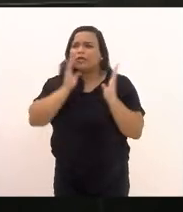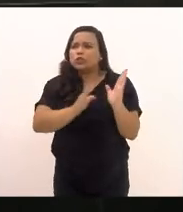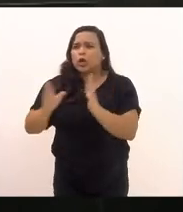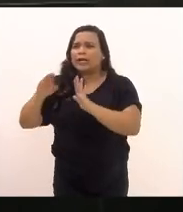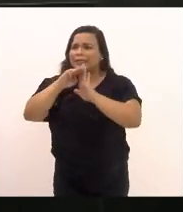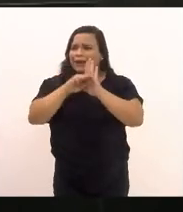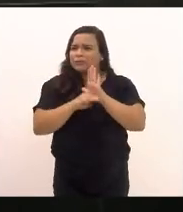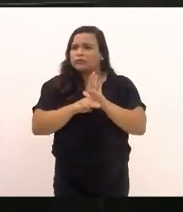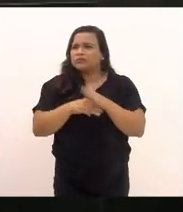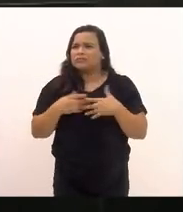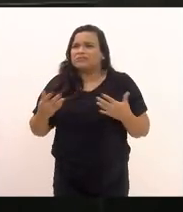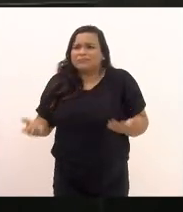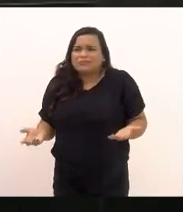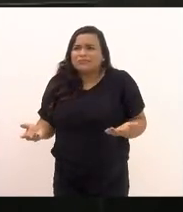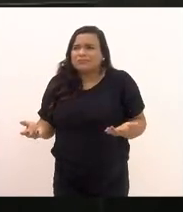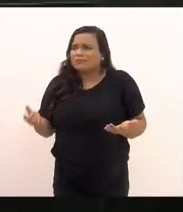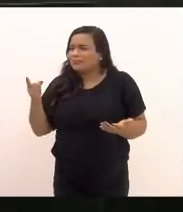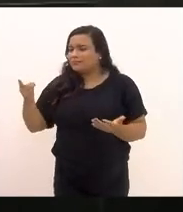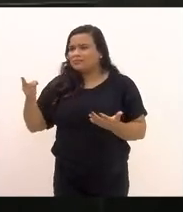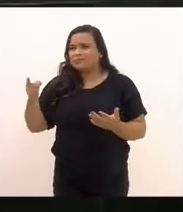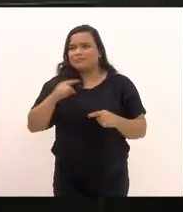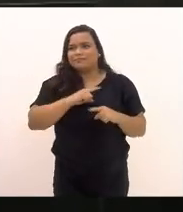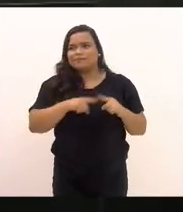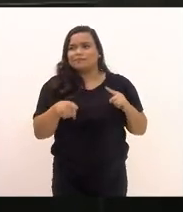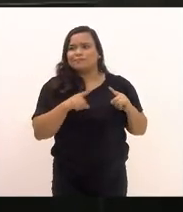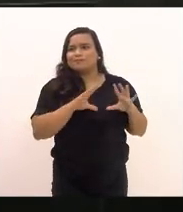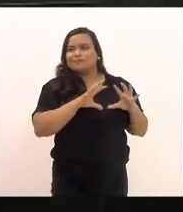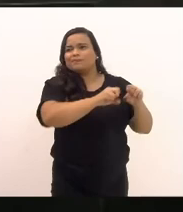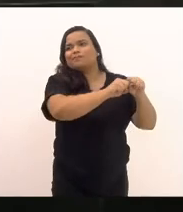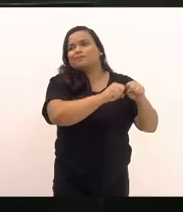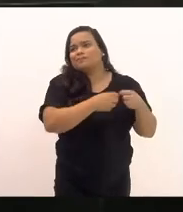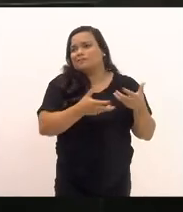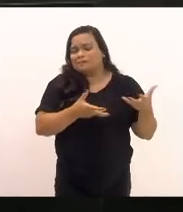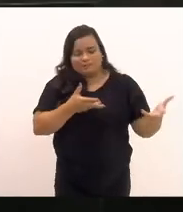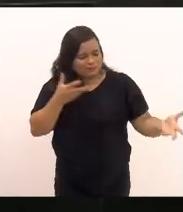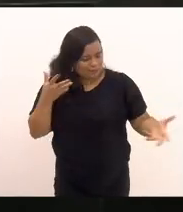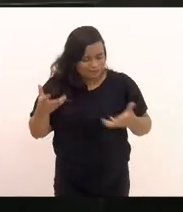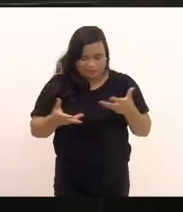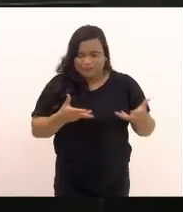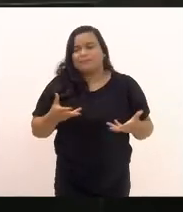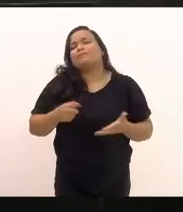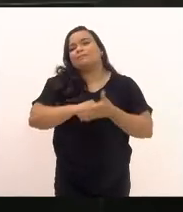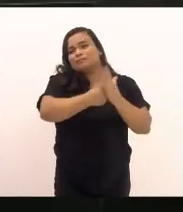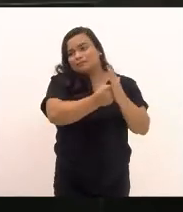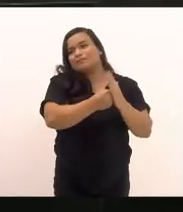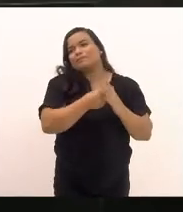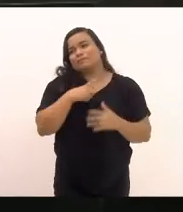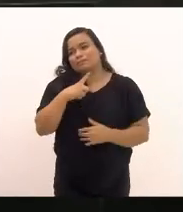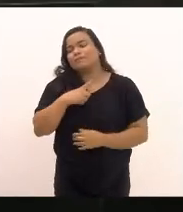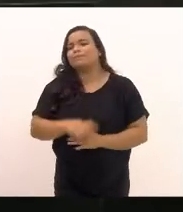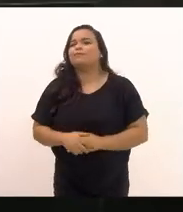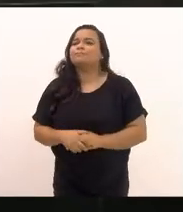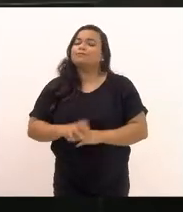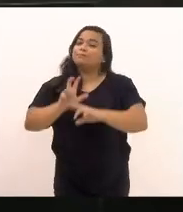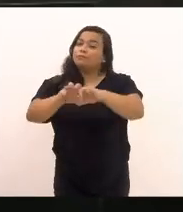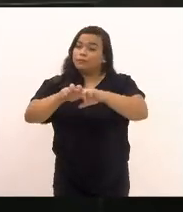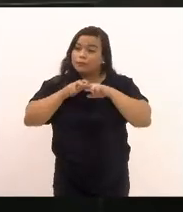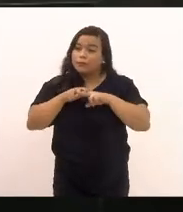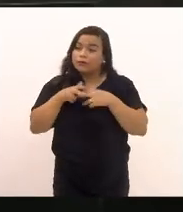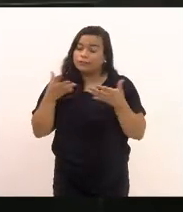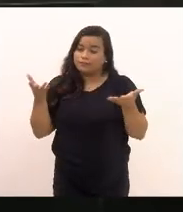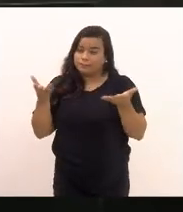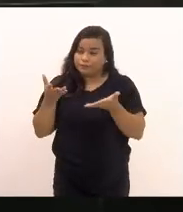de dados para a educação brasileira, para a pesquisa em educação, sofra esse tipo de censura. E, por último, deputado Tiaju, eu ainda